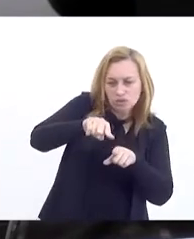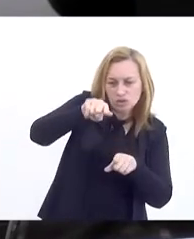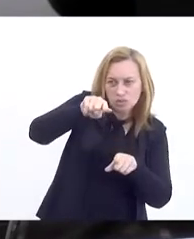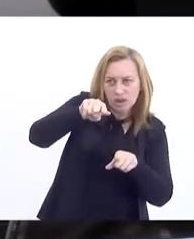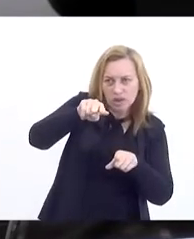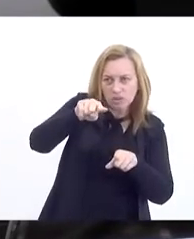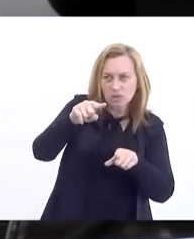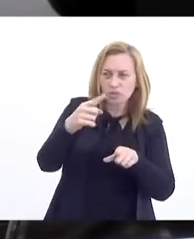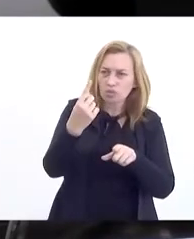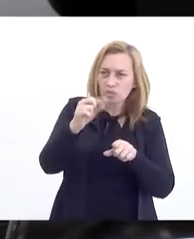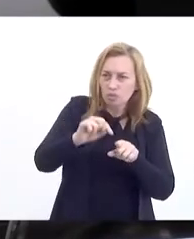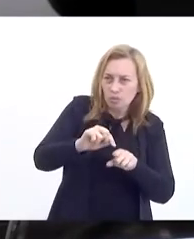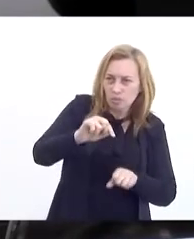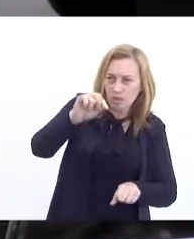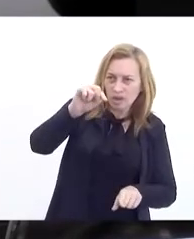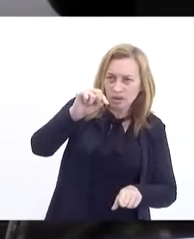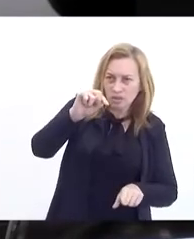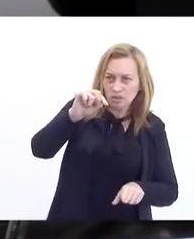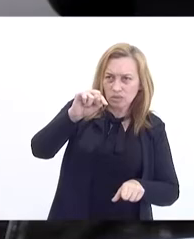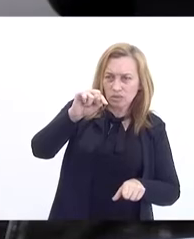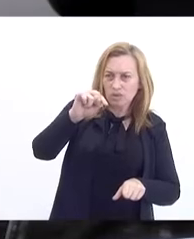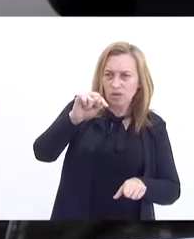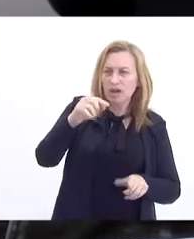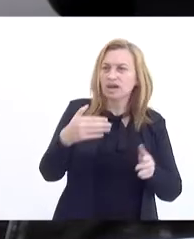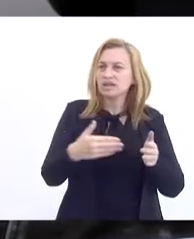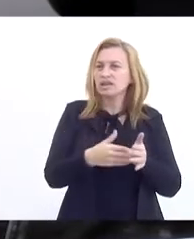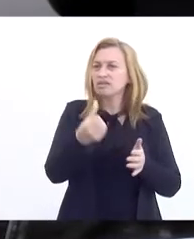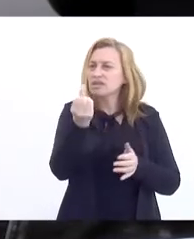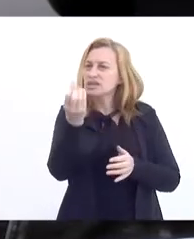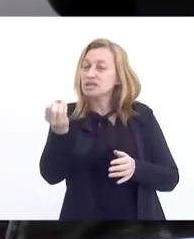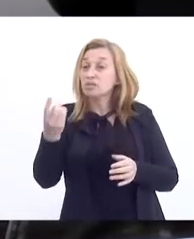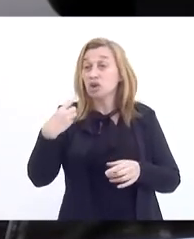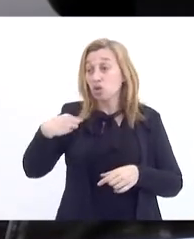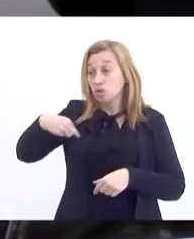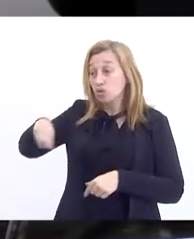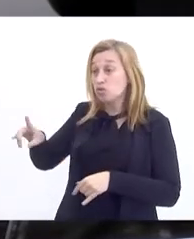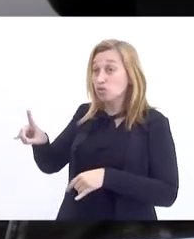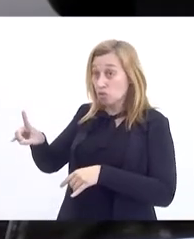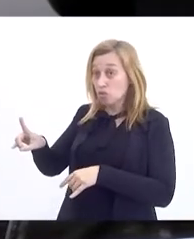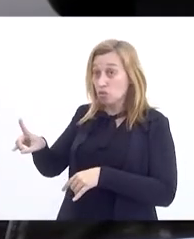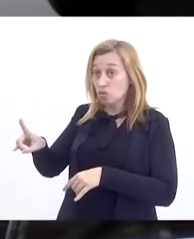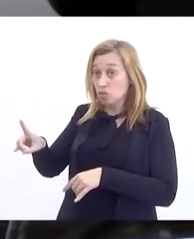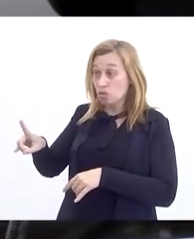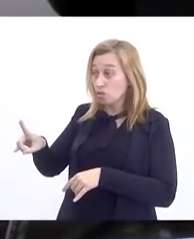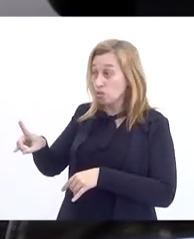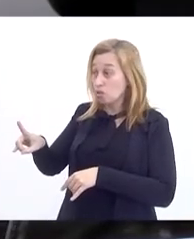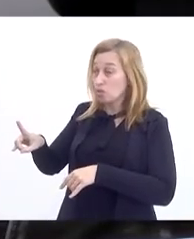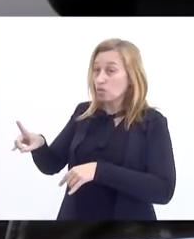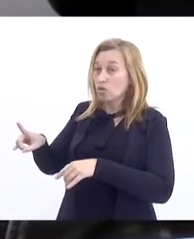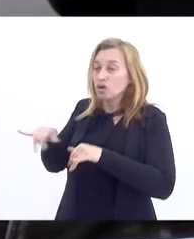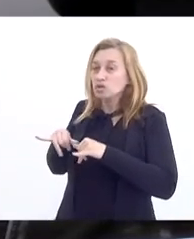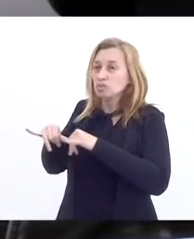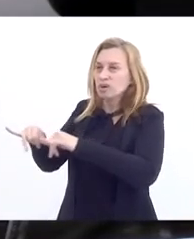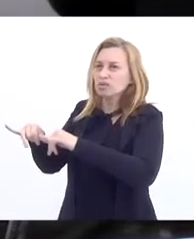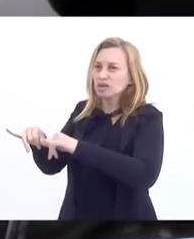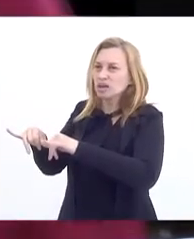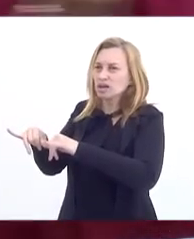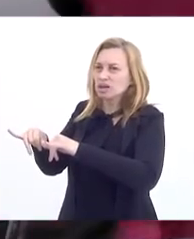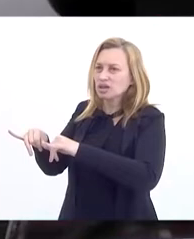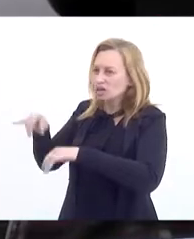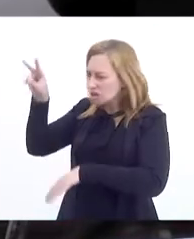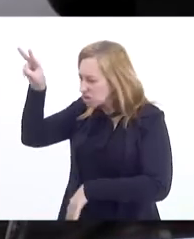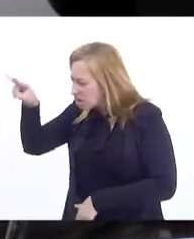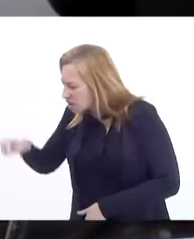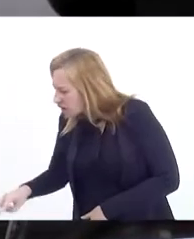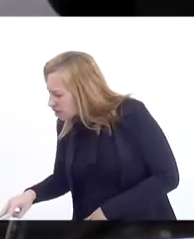1 metro a partir da rés do chão. Porque quando eu vou ao supermercado, tudo que está abaixo de 1 metro, eu não leio e não quero